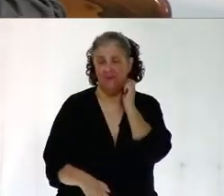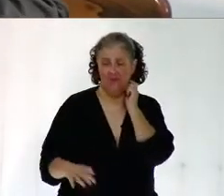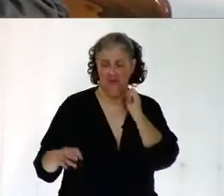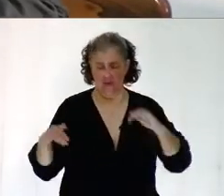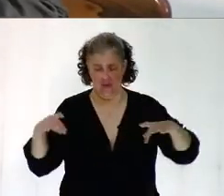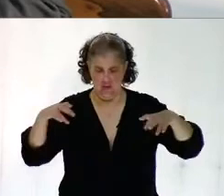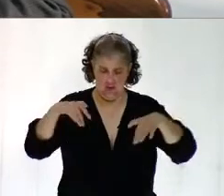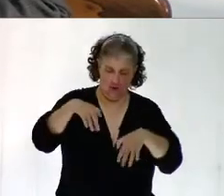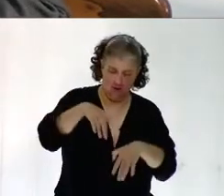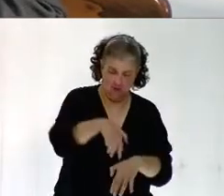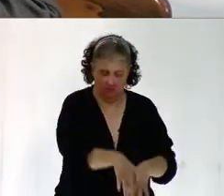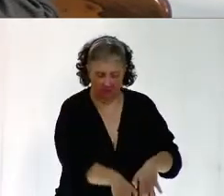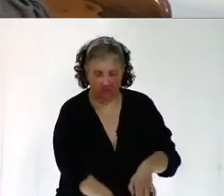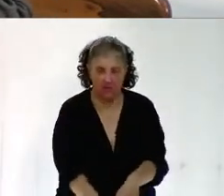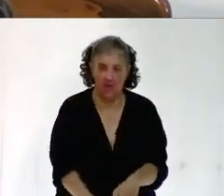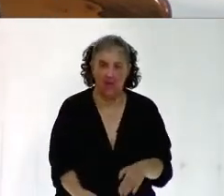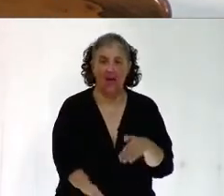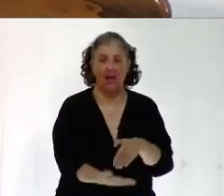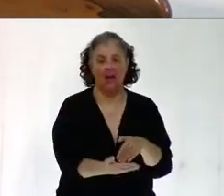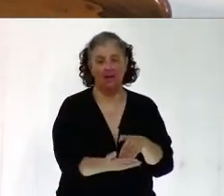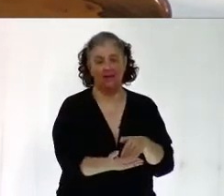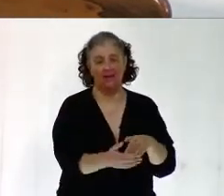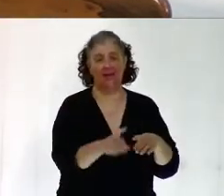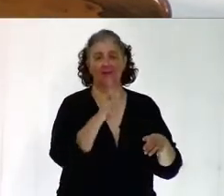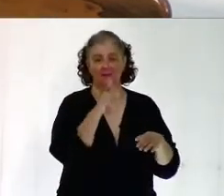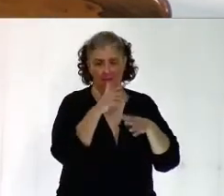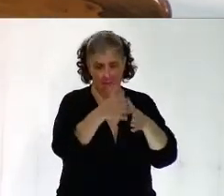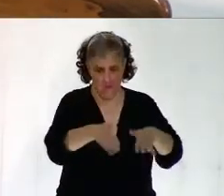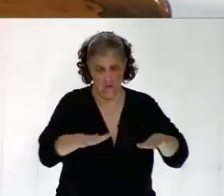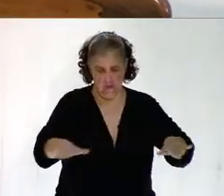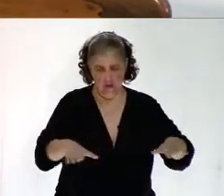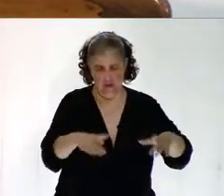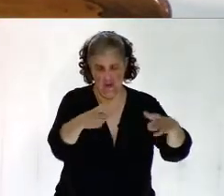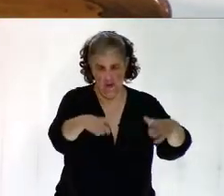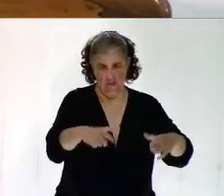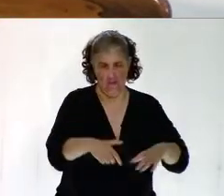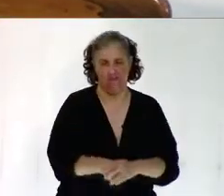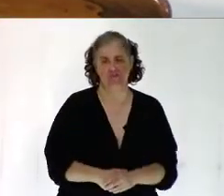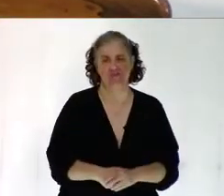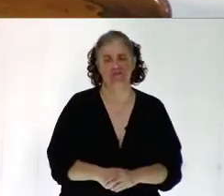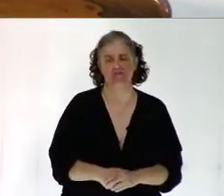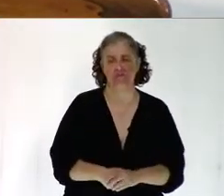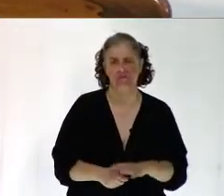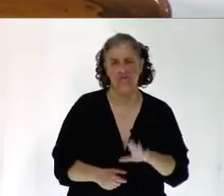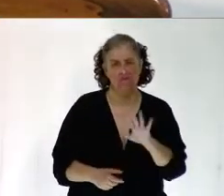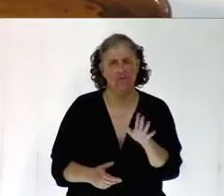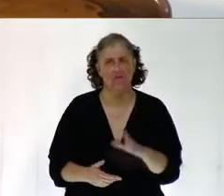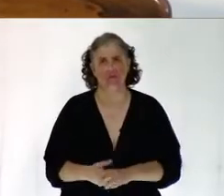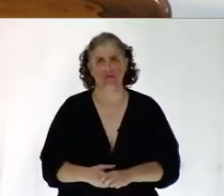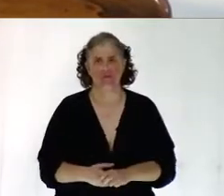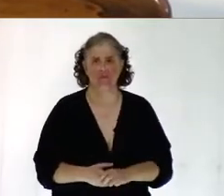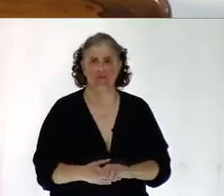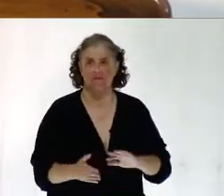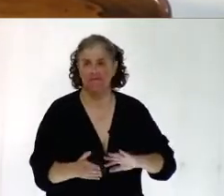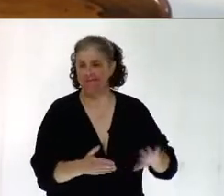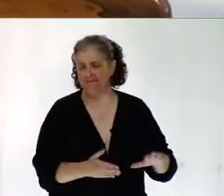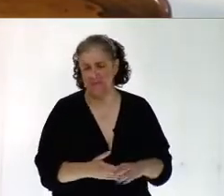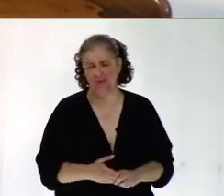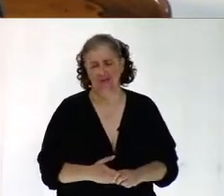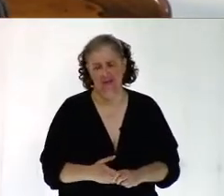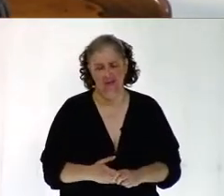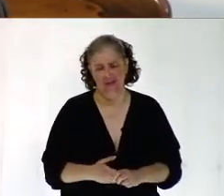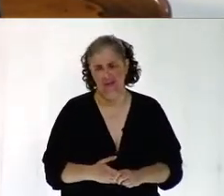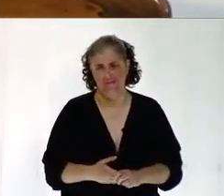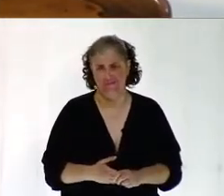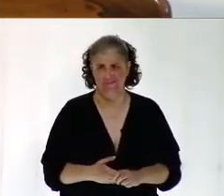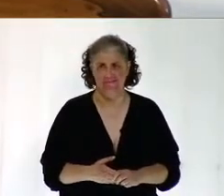até chegar à costa marinha e não lhe parece exatamente um lugar para passar férias não